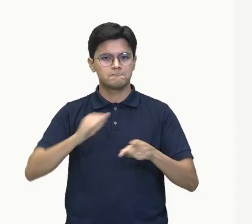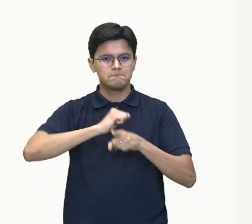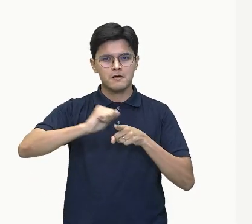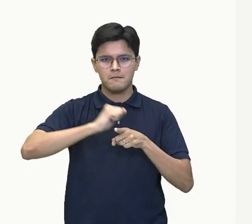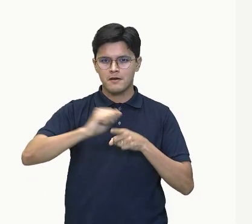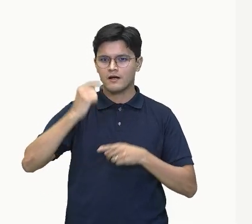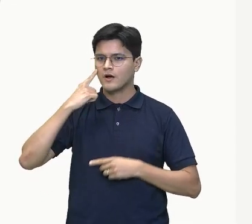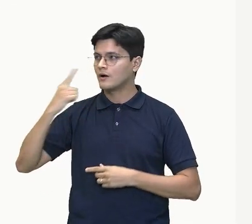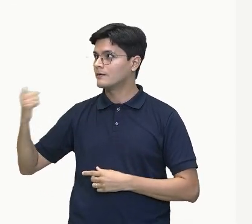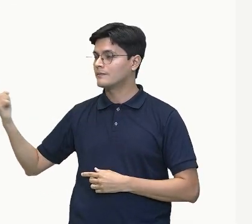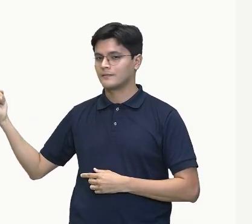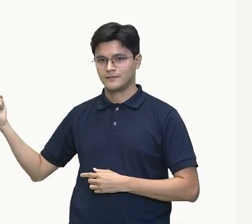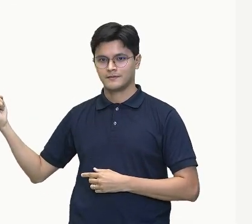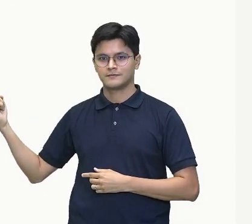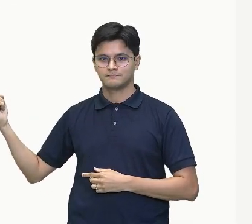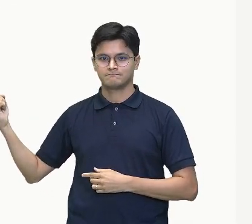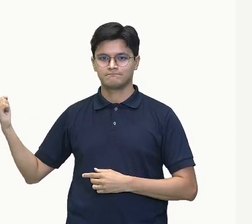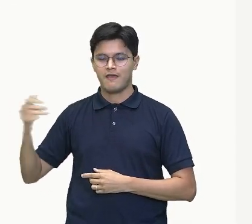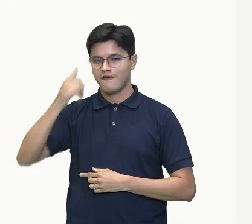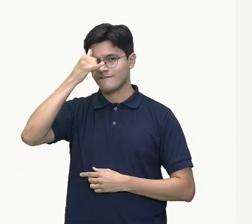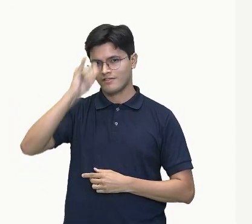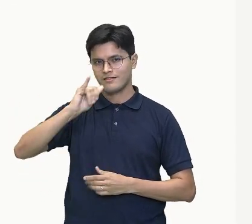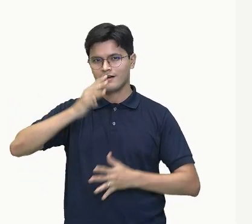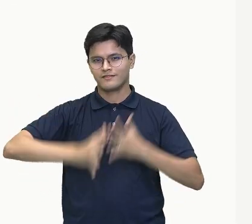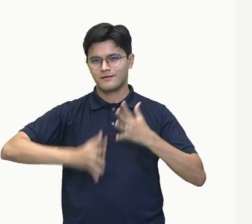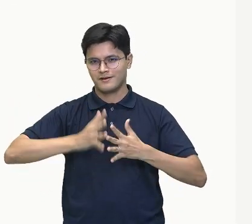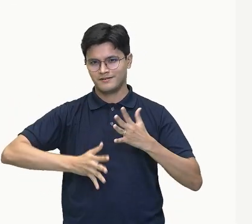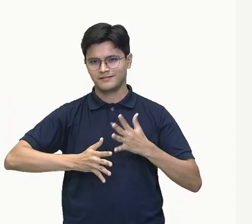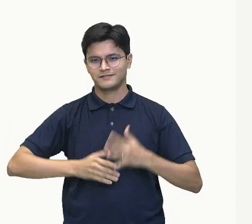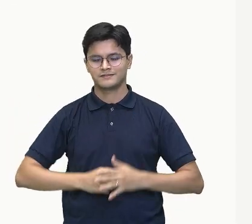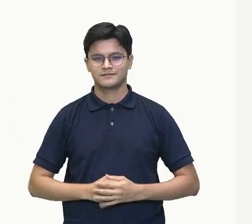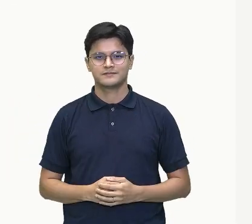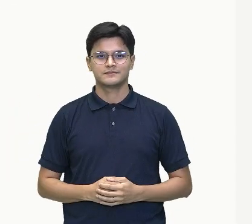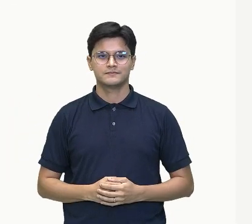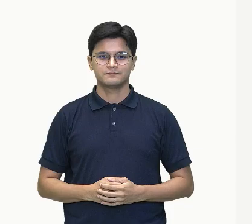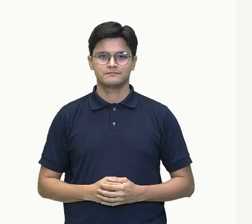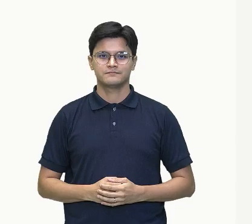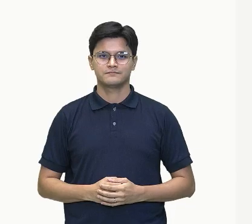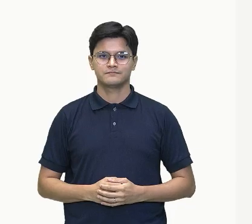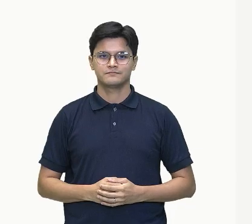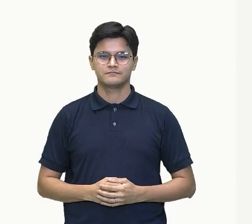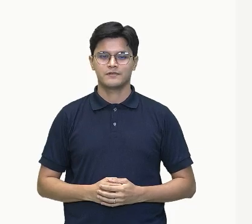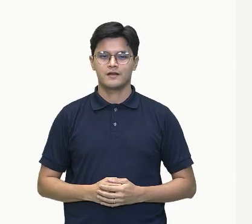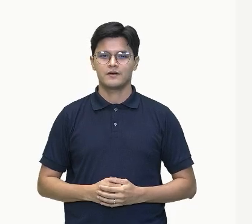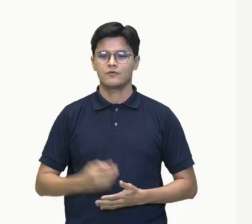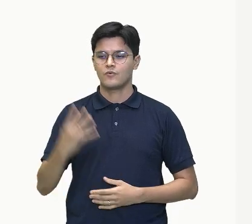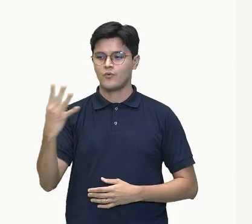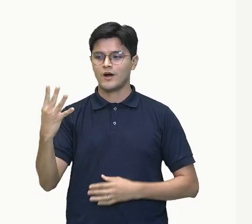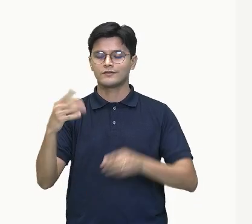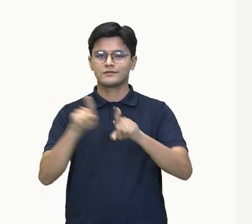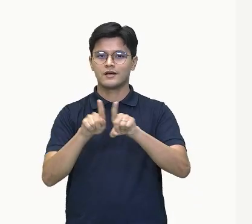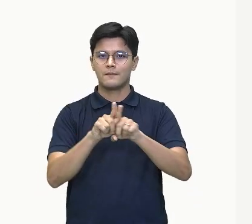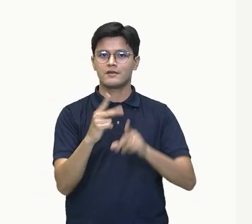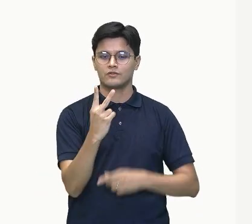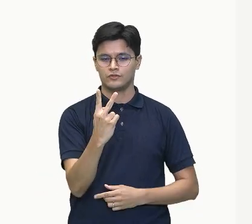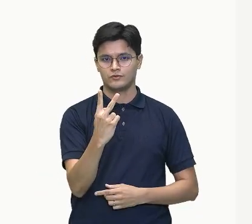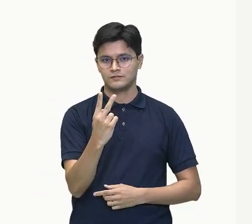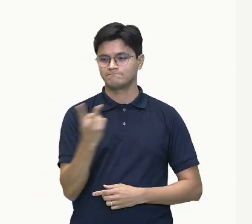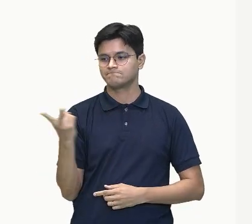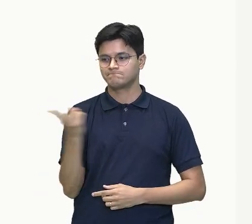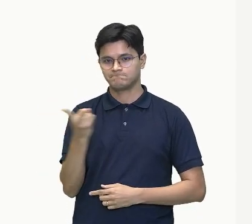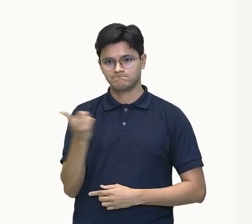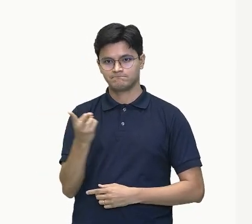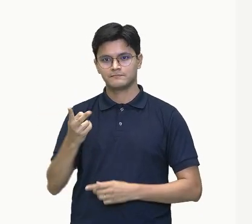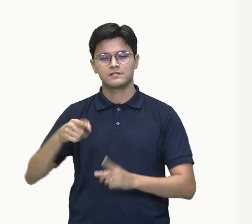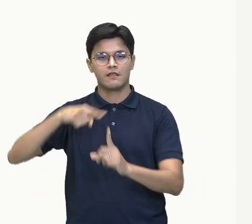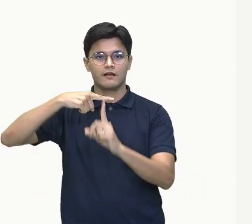não confundir, né? Como os valores são negativos ali dentro da expressão, então significa que o